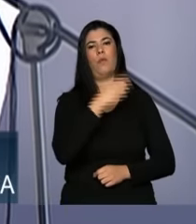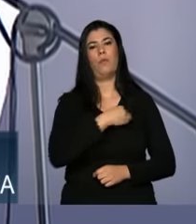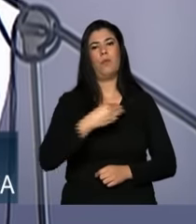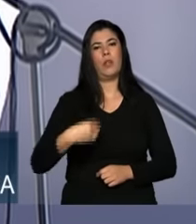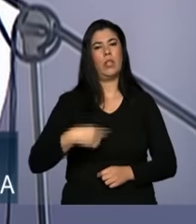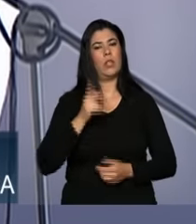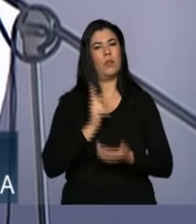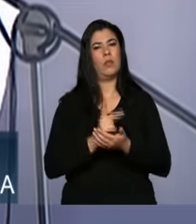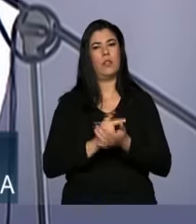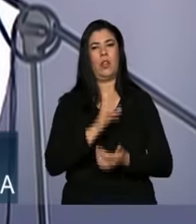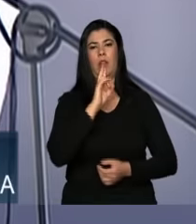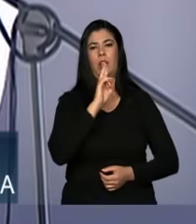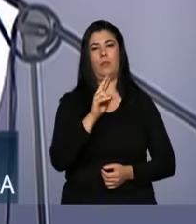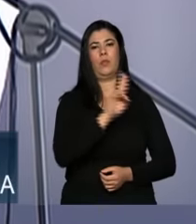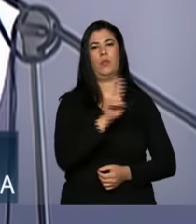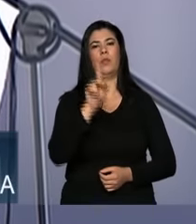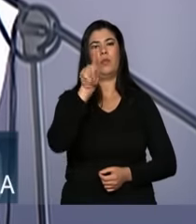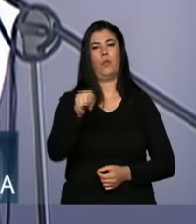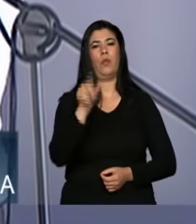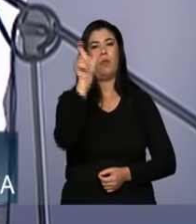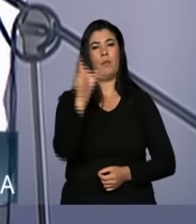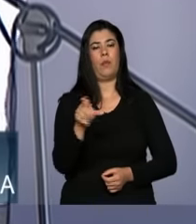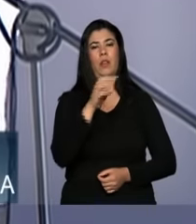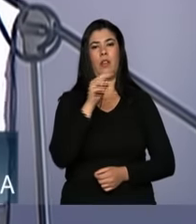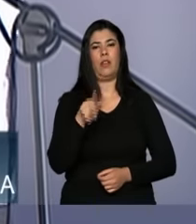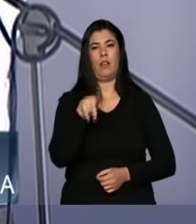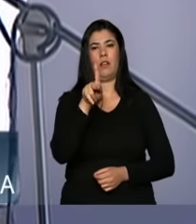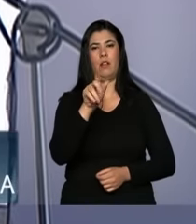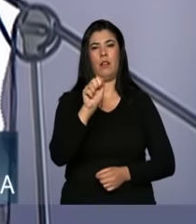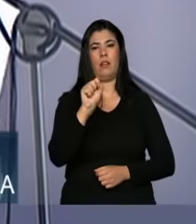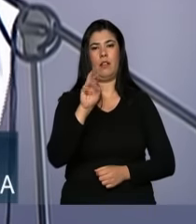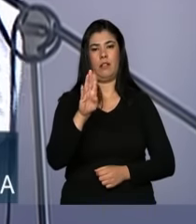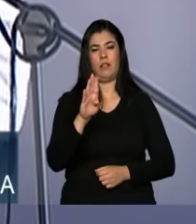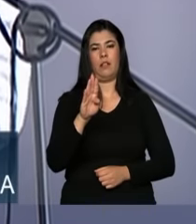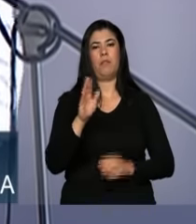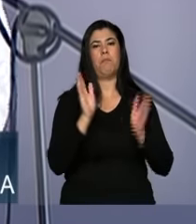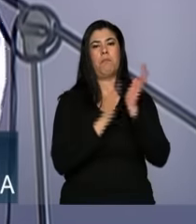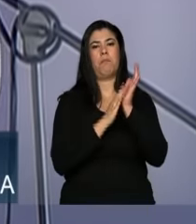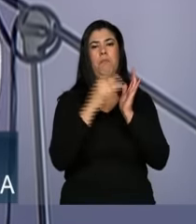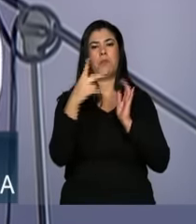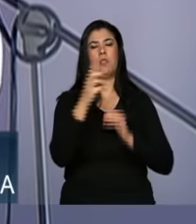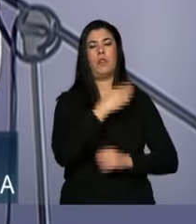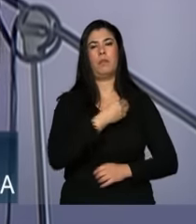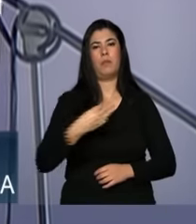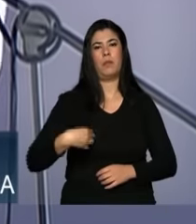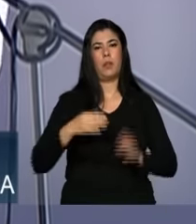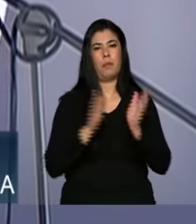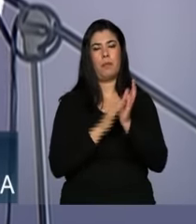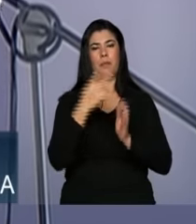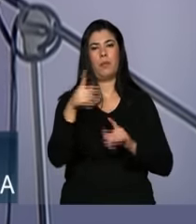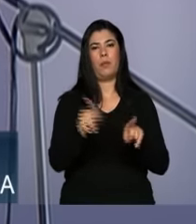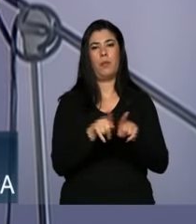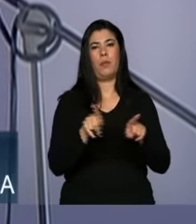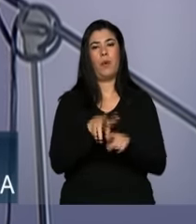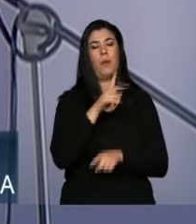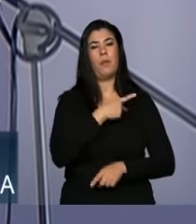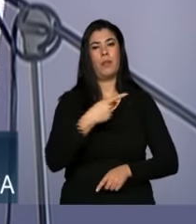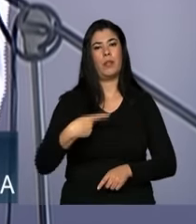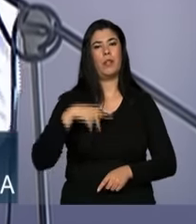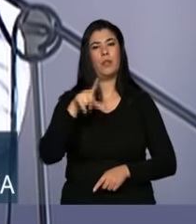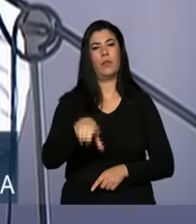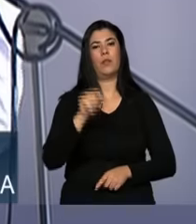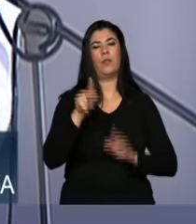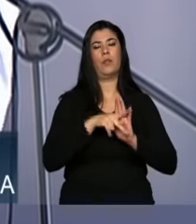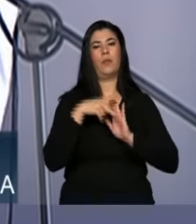retorno, chama-se Gilberto Kassab. Meus parabéns, ministro, e parabéns à presidenta pela escolha que a senhora